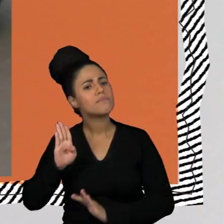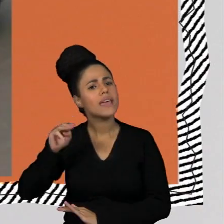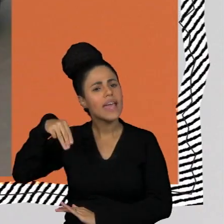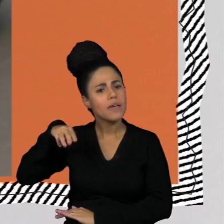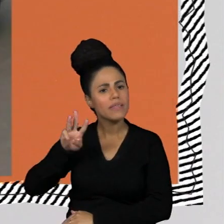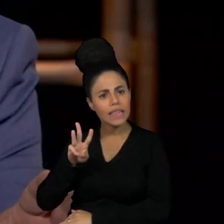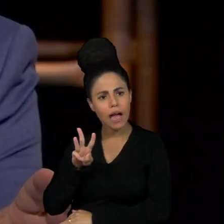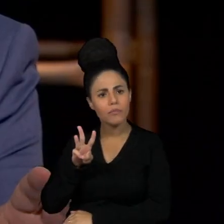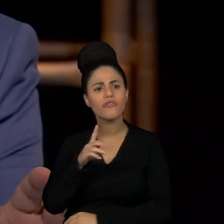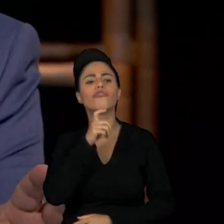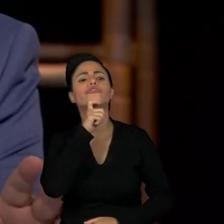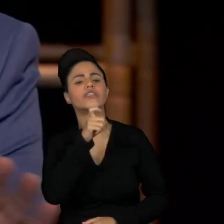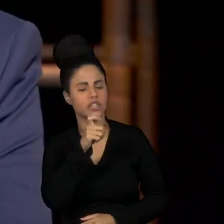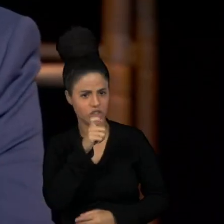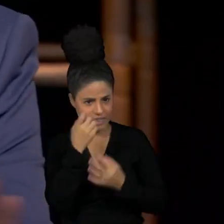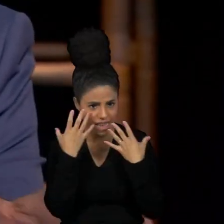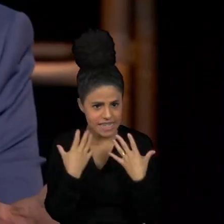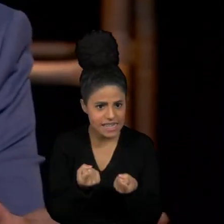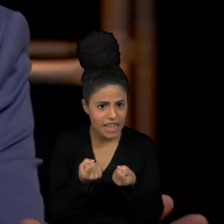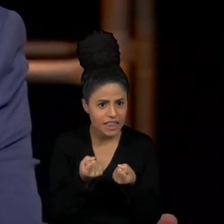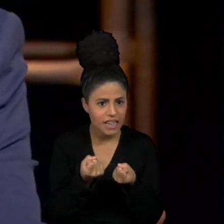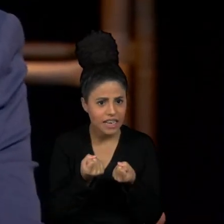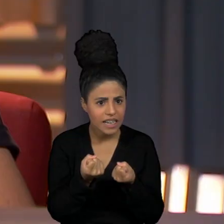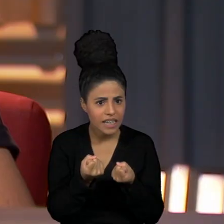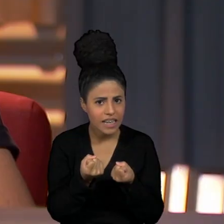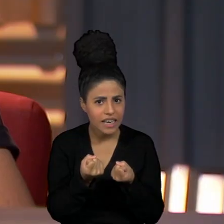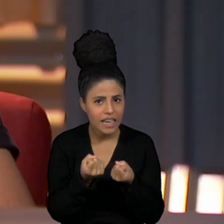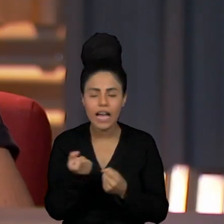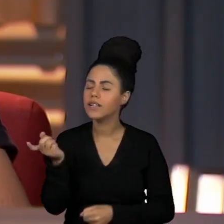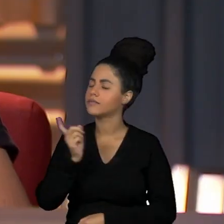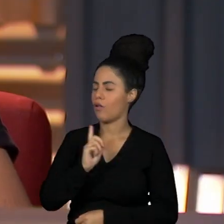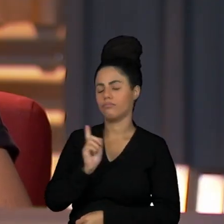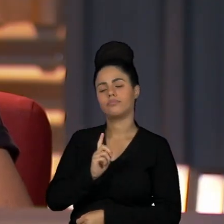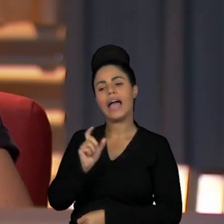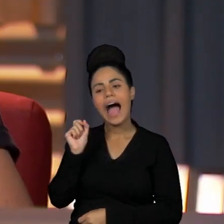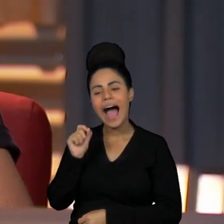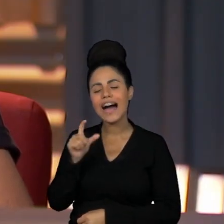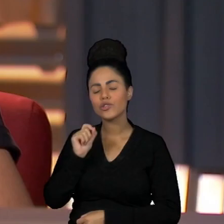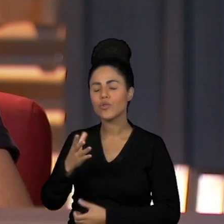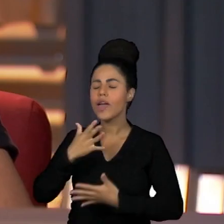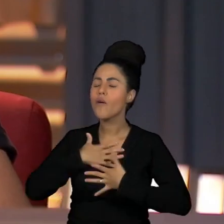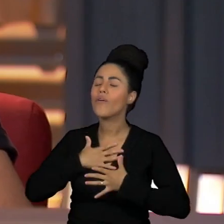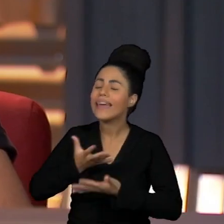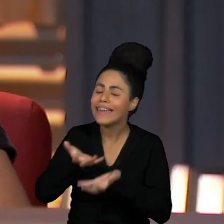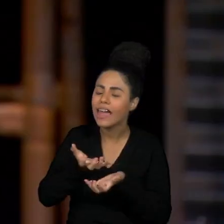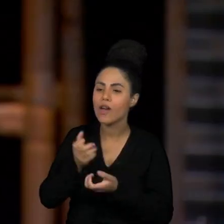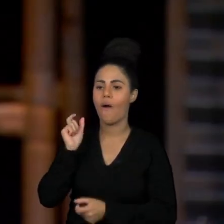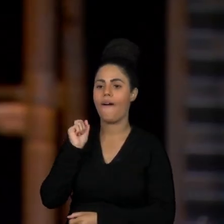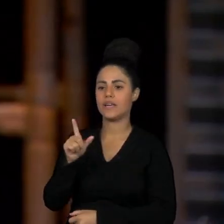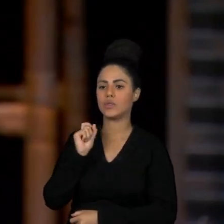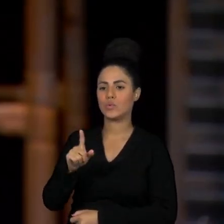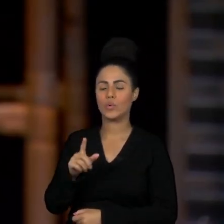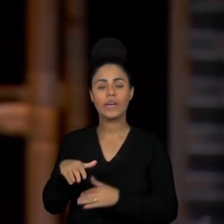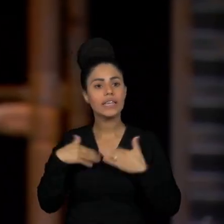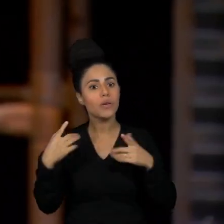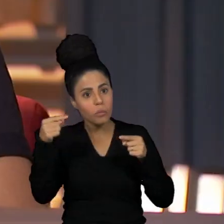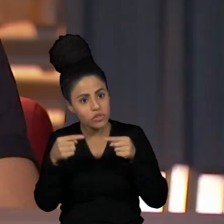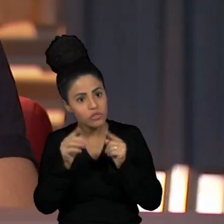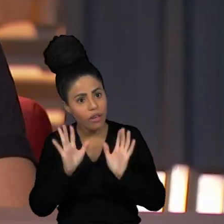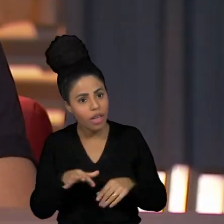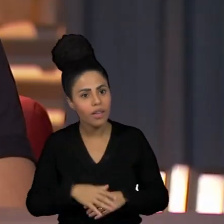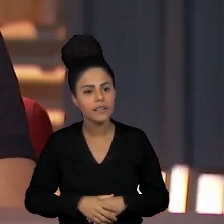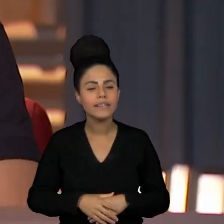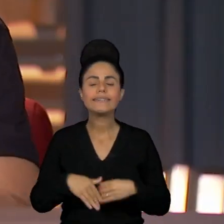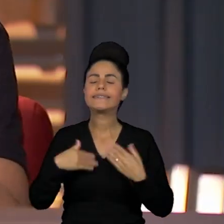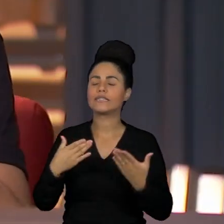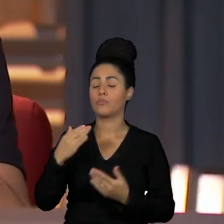que verde. É azul. Não é a meta. É azul. Você quer azul. É azul. Ou seja, isso... Mas assim, uma